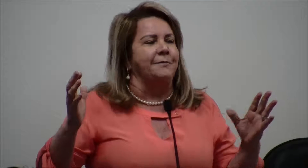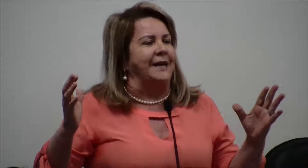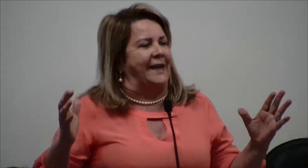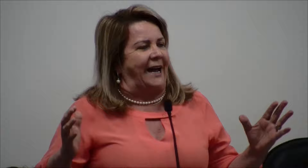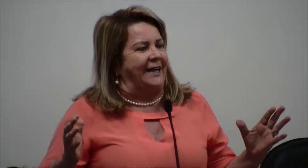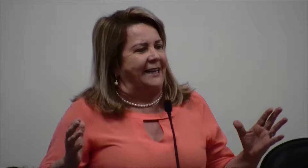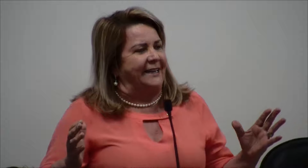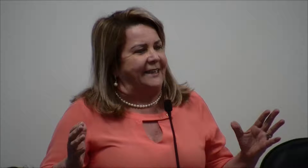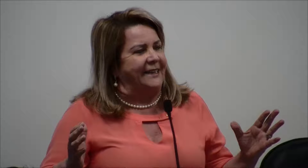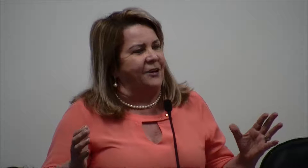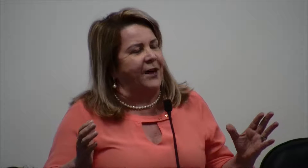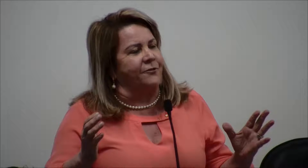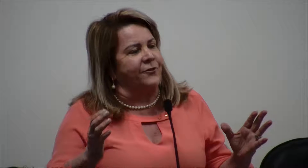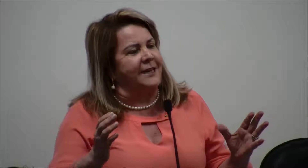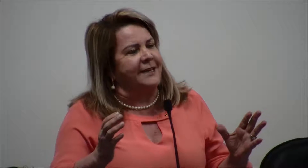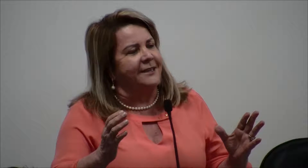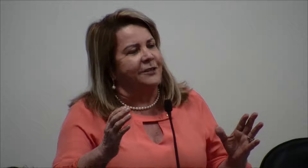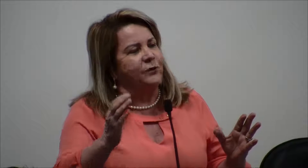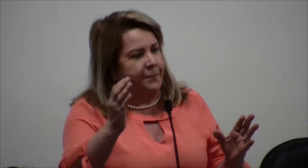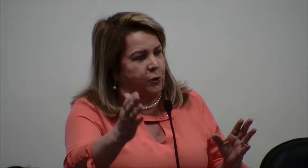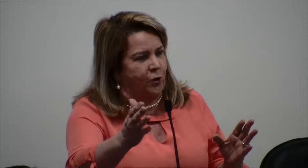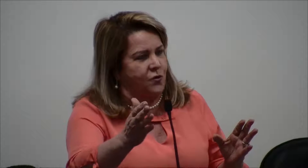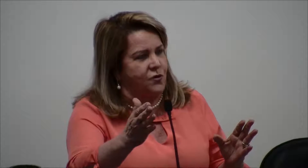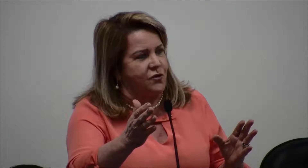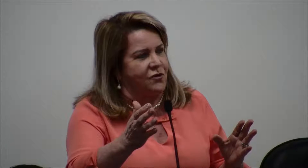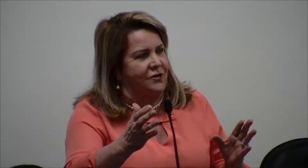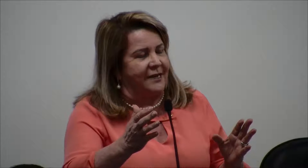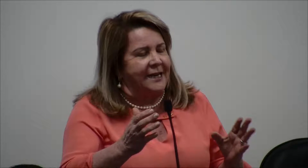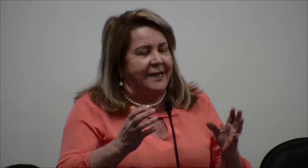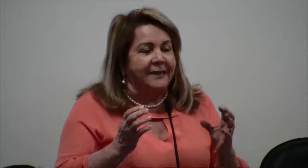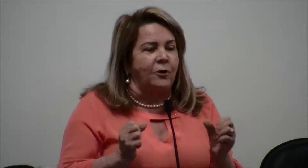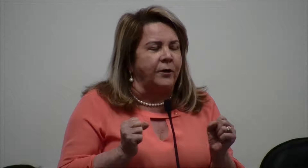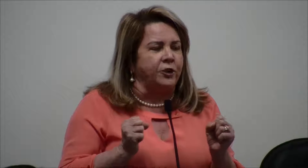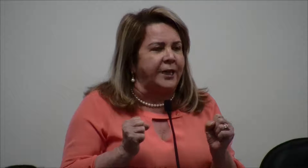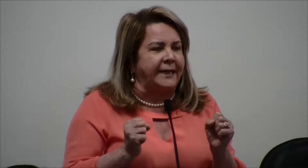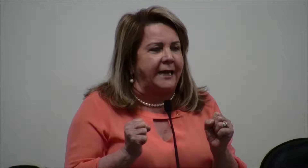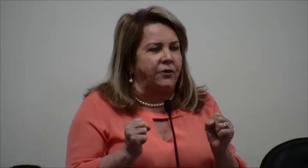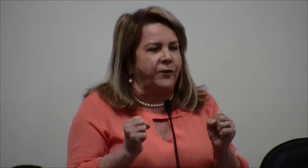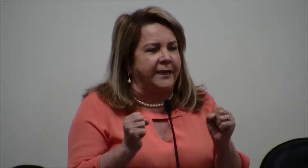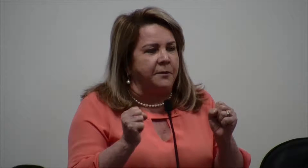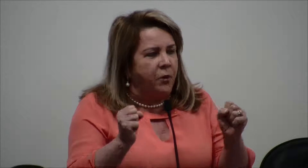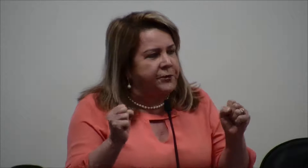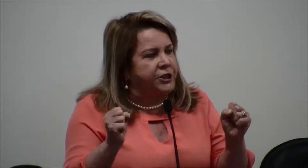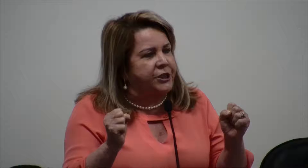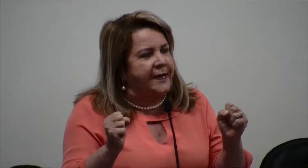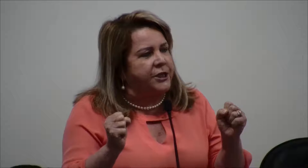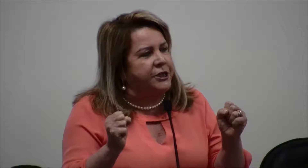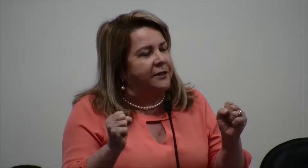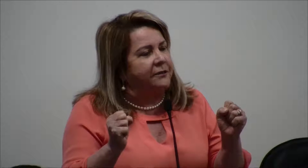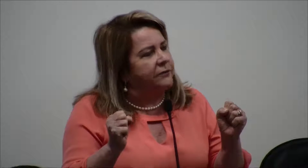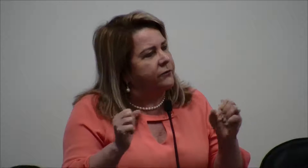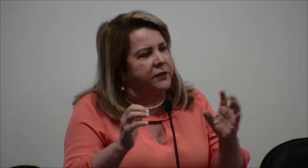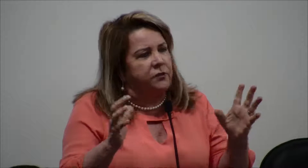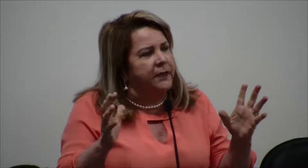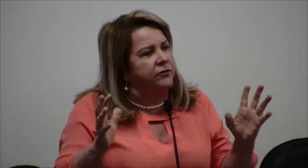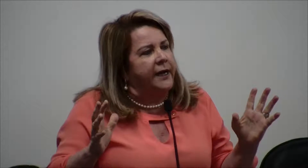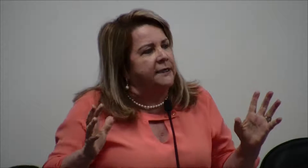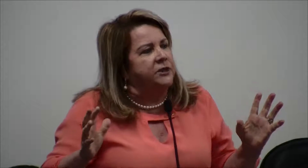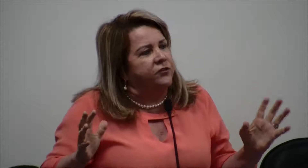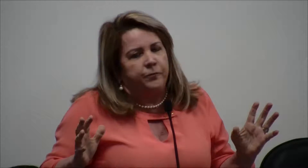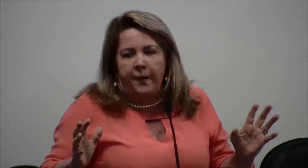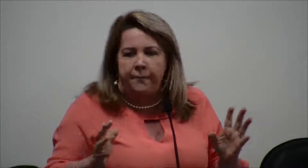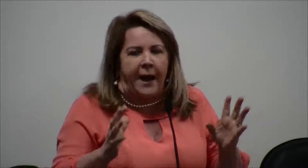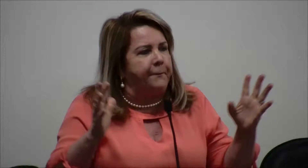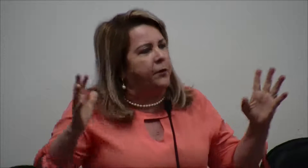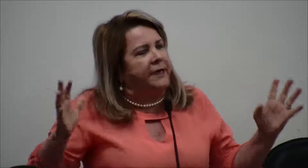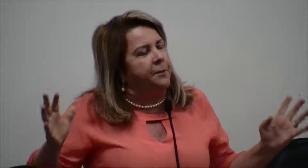Nova Limeira, ele vai vir no Ceprosom? Então, quando eu cheguei, que vi aquele monte de gente, fiz uma conversa,